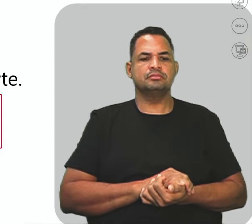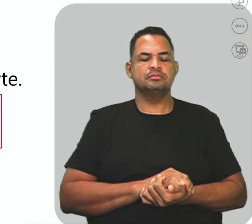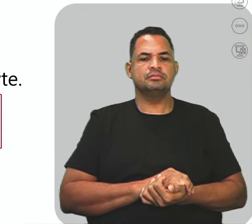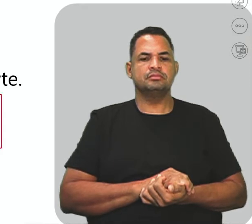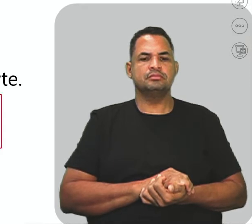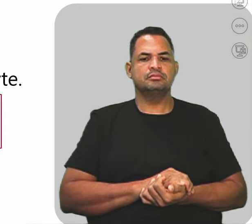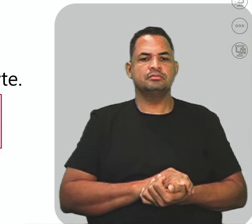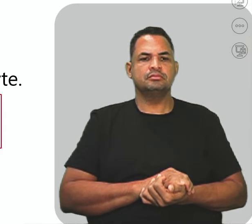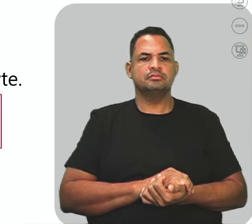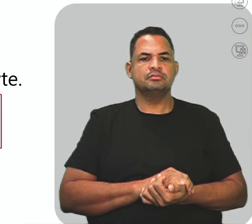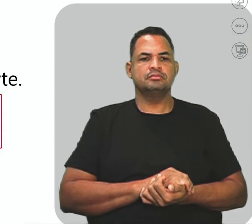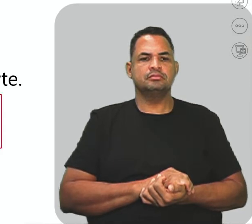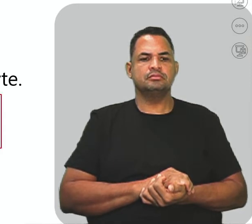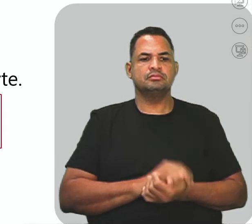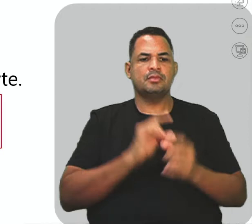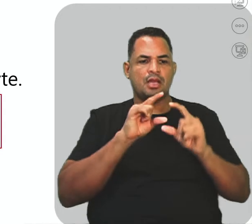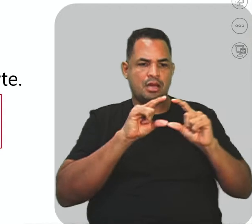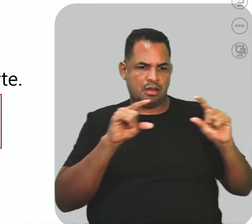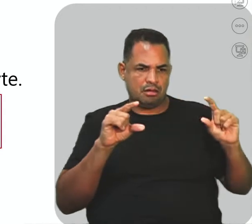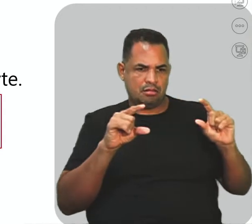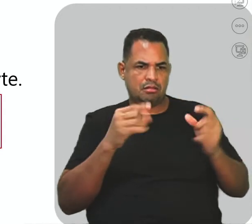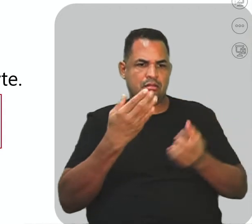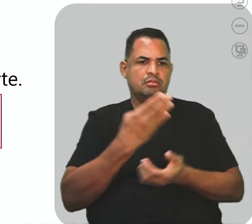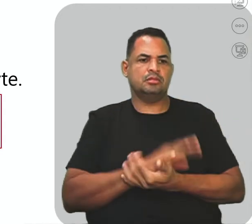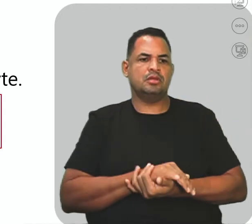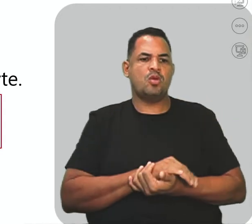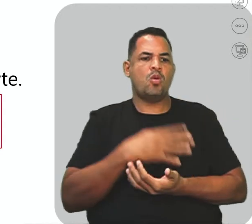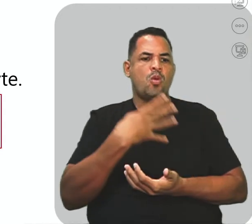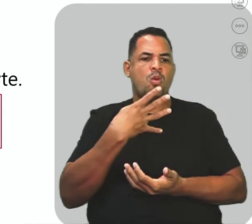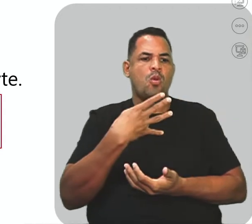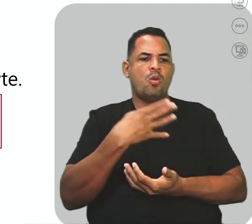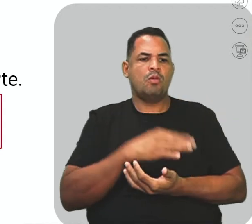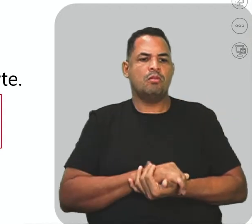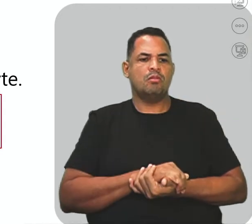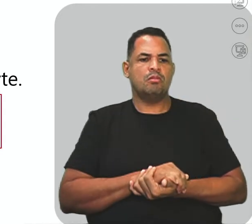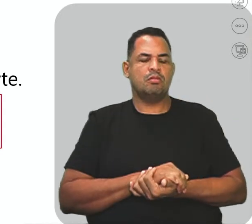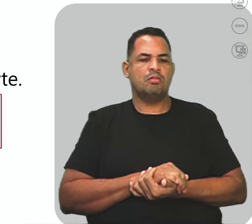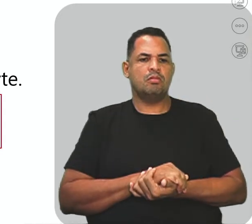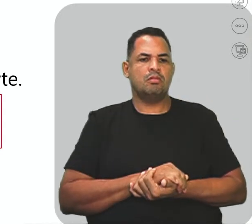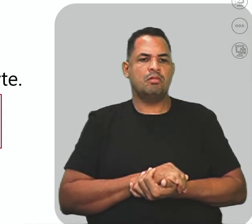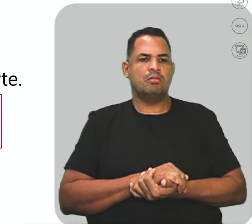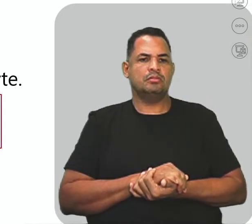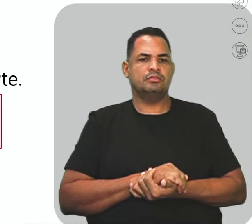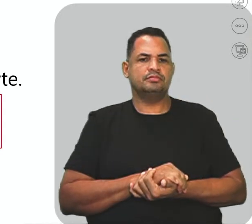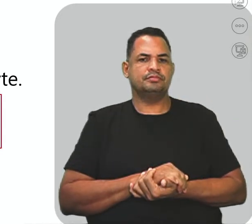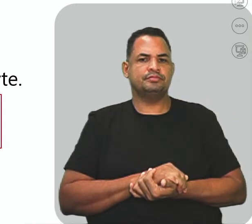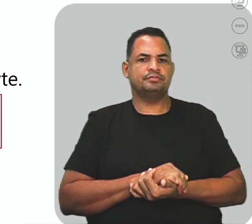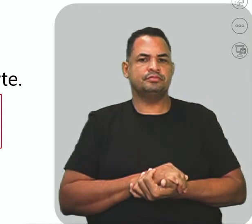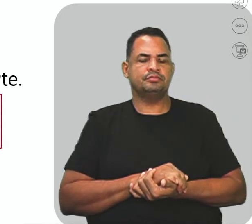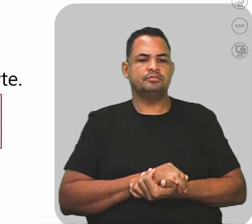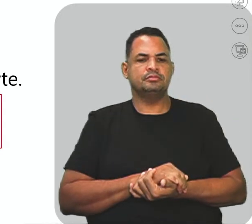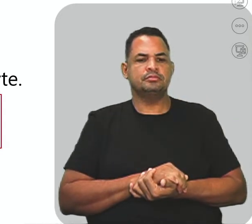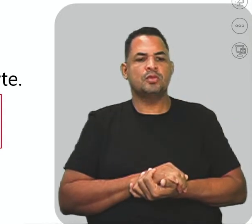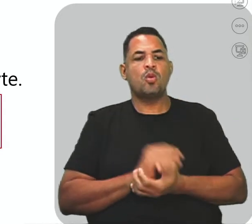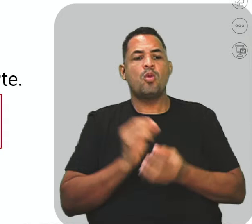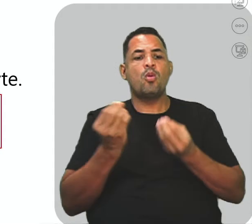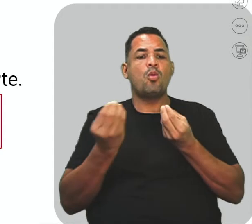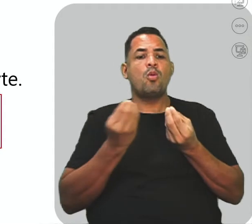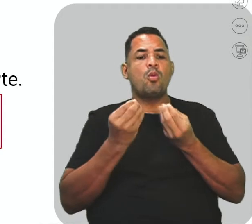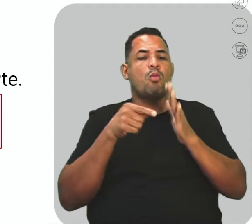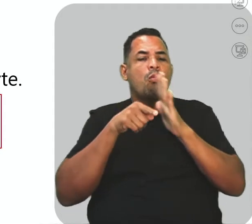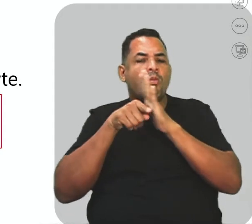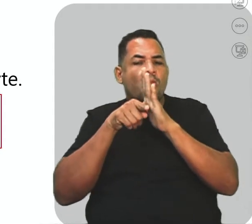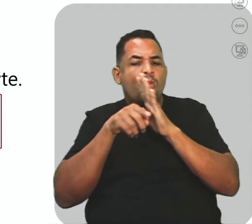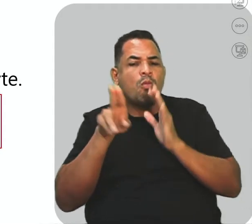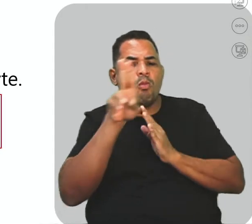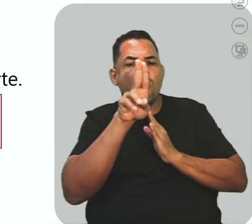É claro que o nosso gabarito é a letra 4, né? Então, olha o comando. Você teria que analisar como foi